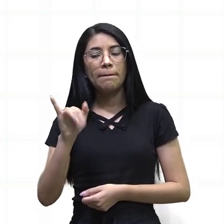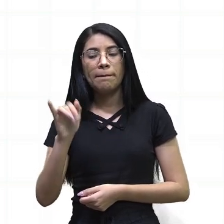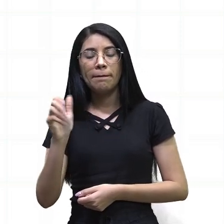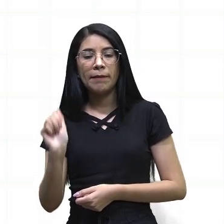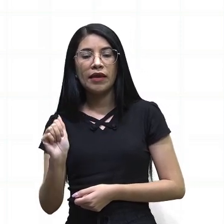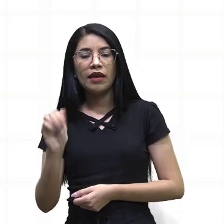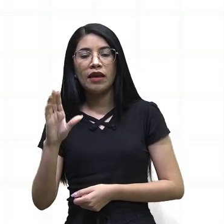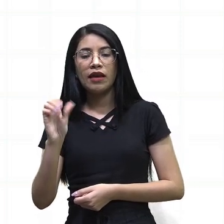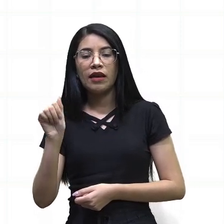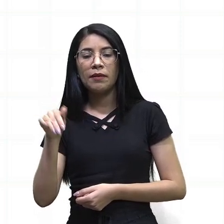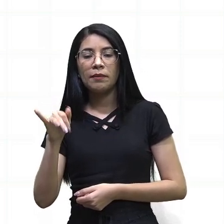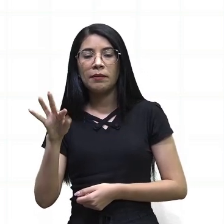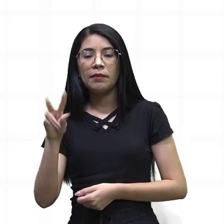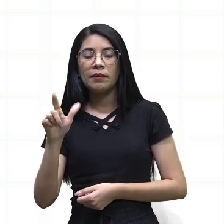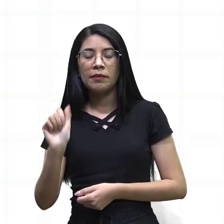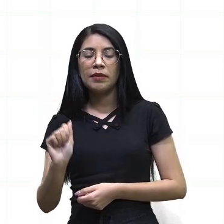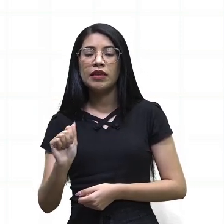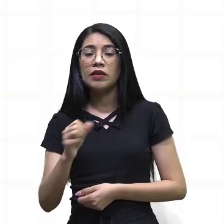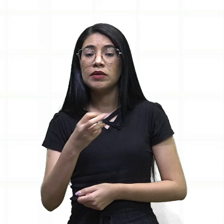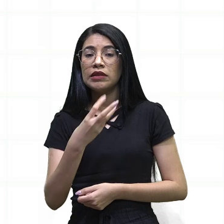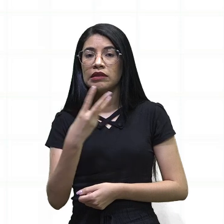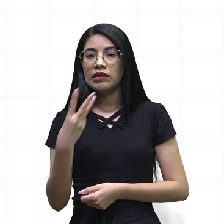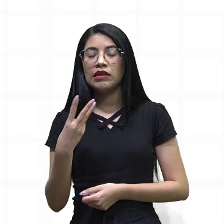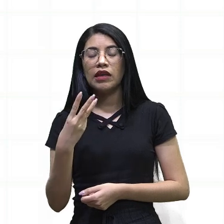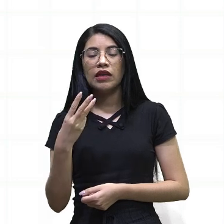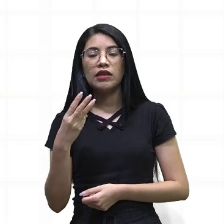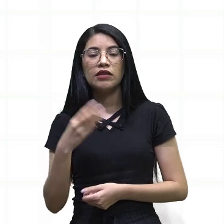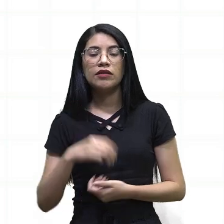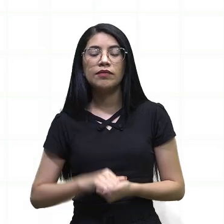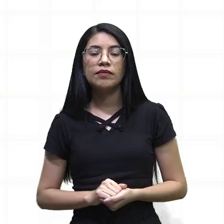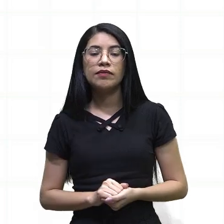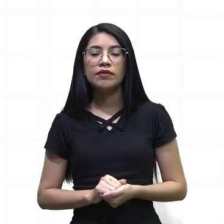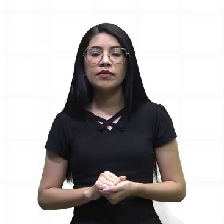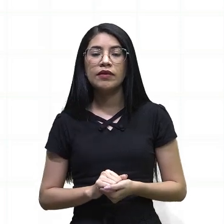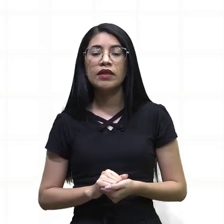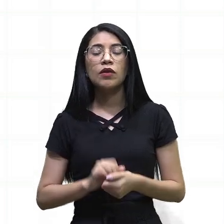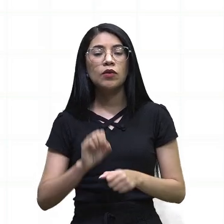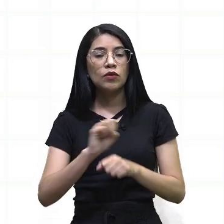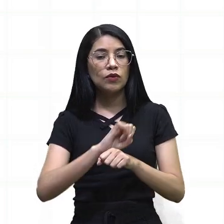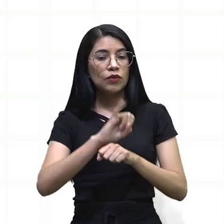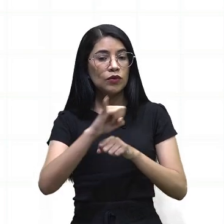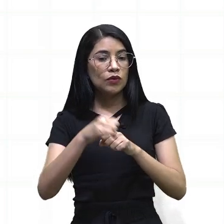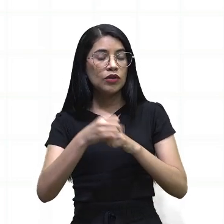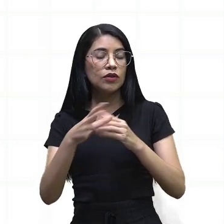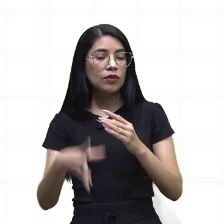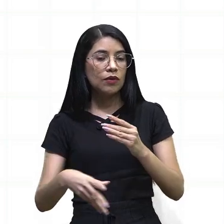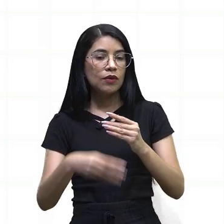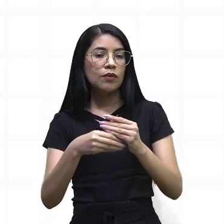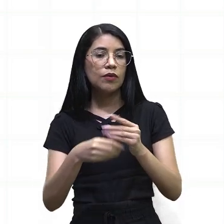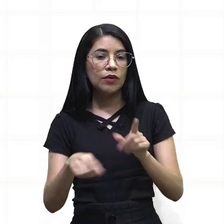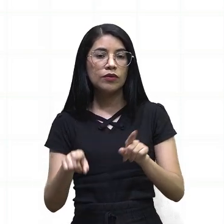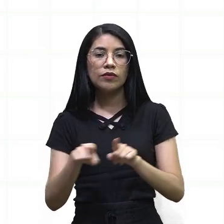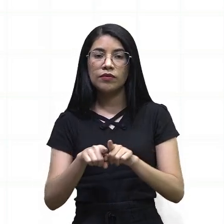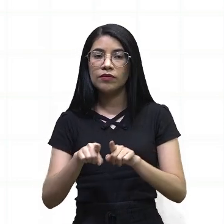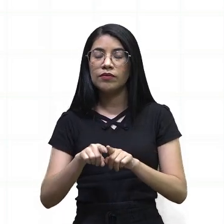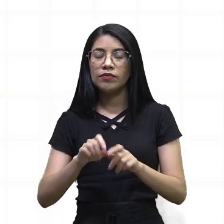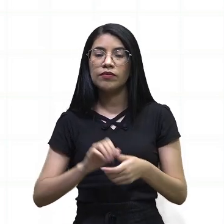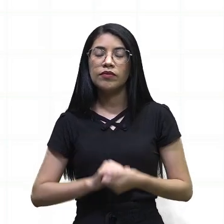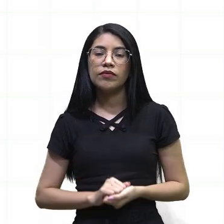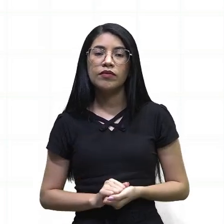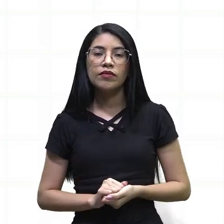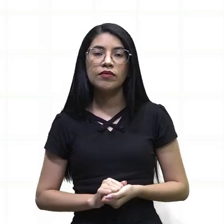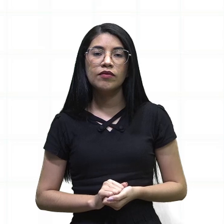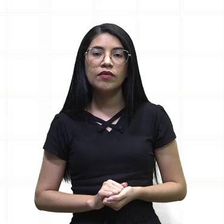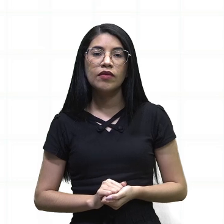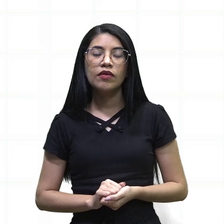núcleo, Camila é outro núcleo. Nós temos 3 núcleos. Então, aqui o que é? Sujeito composto,